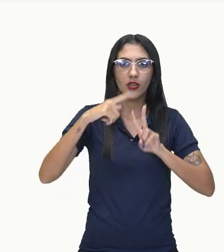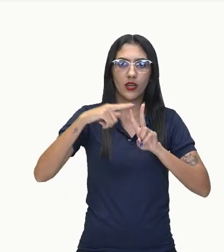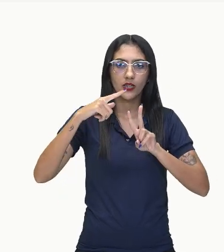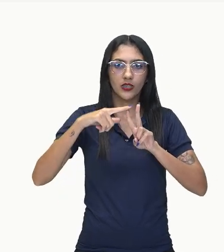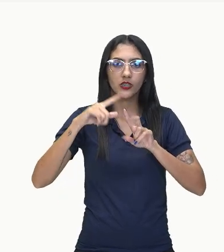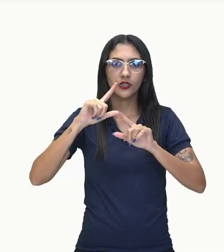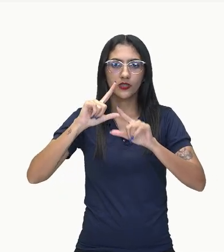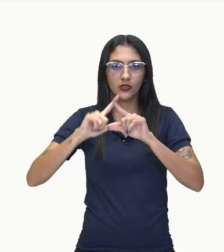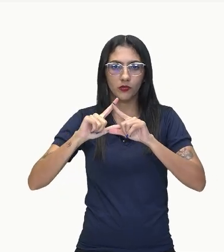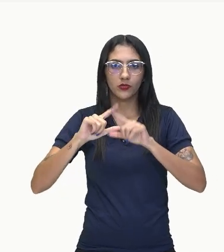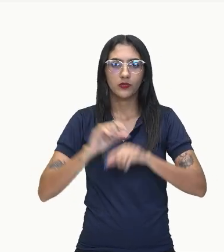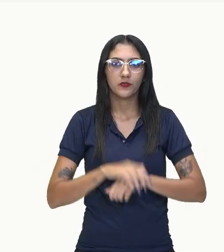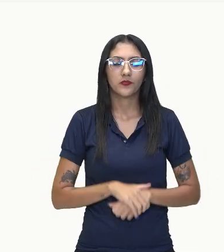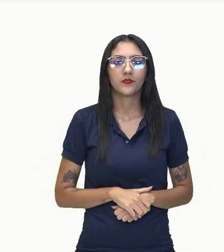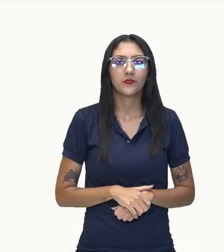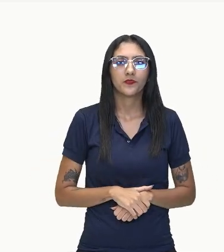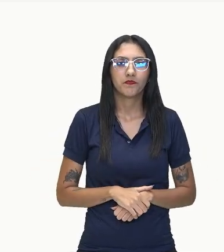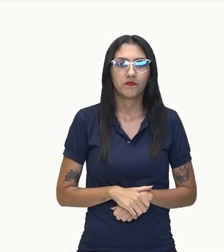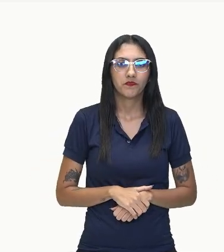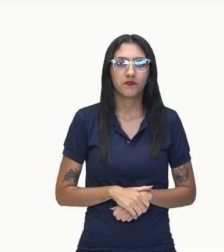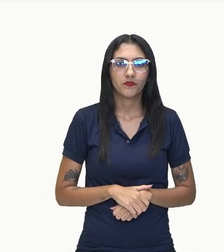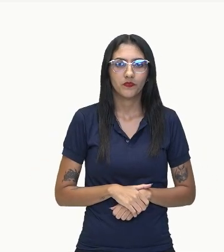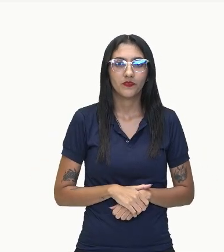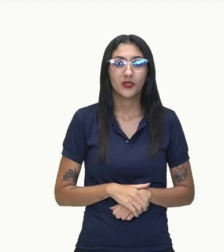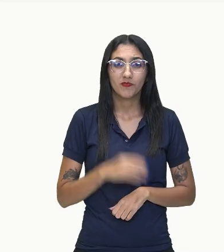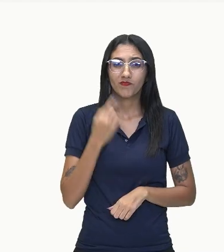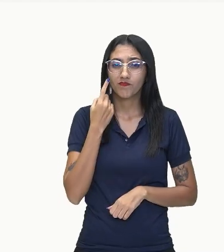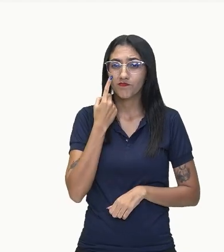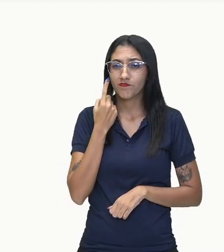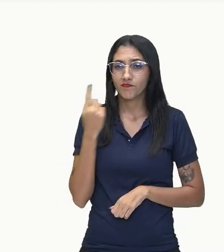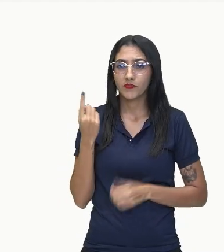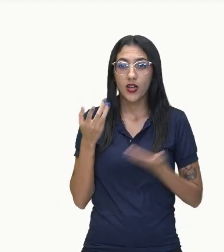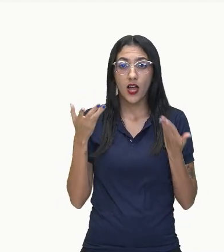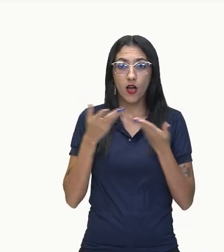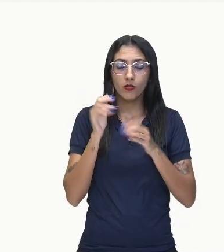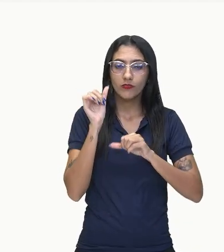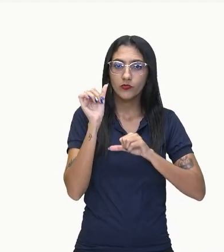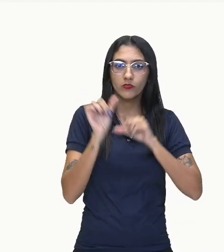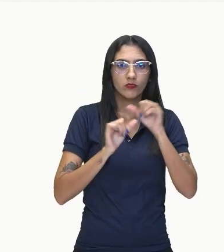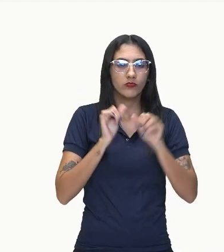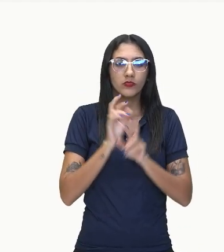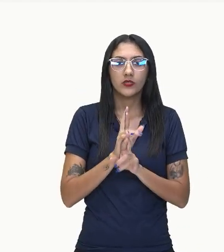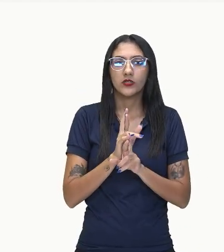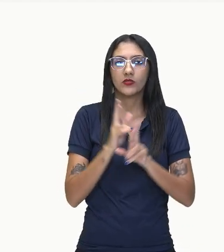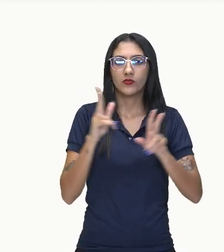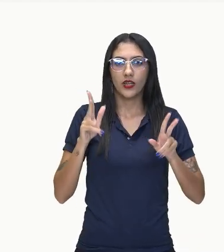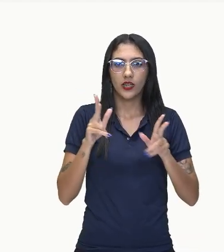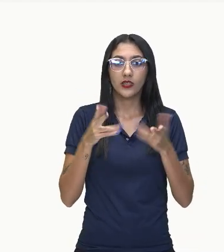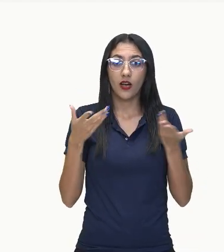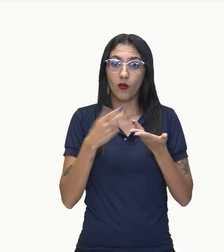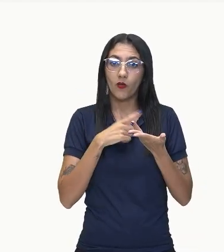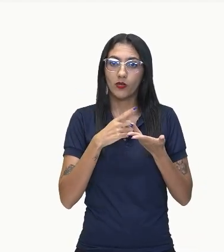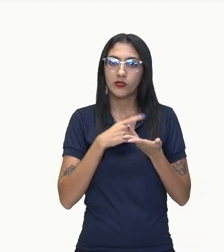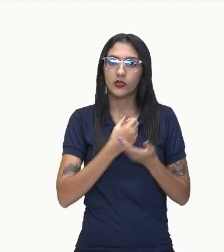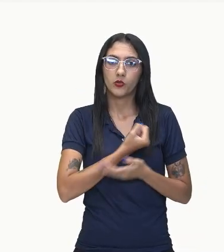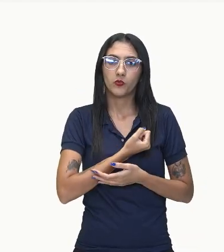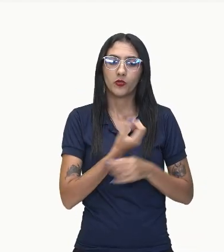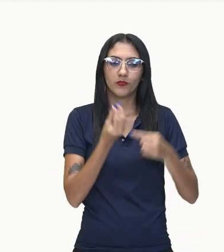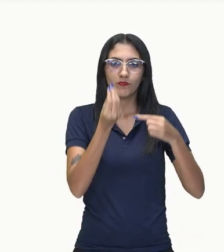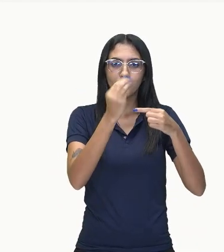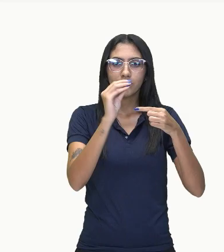2a. Então, substituindo, olha só como ficou diferente, porque agora a gente está trabalhando com um número